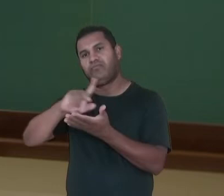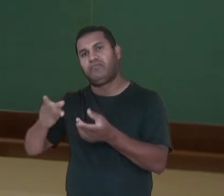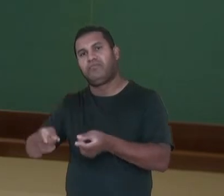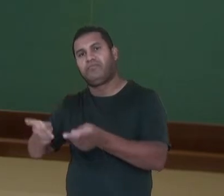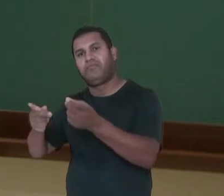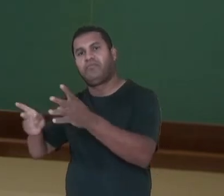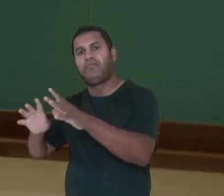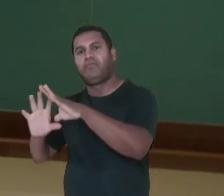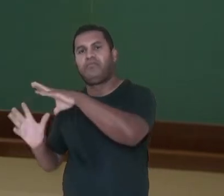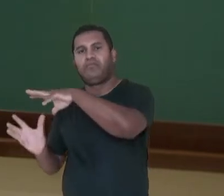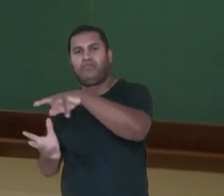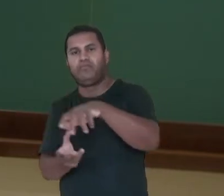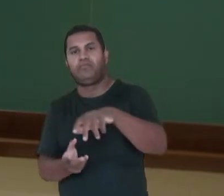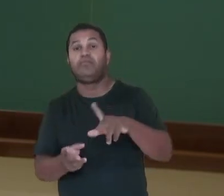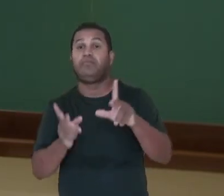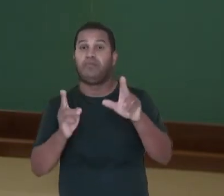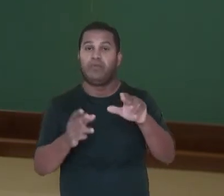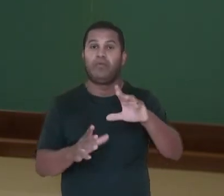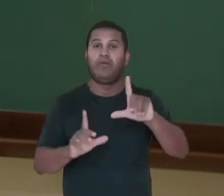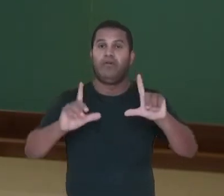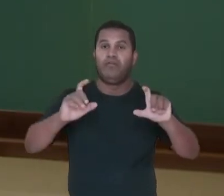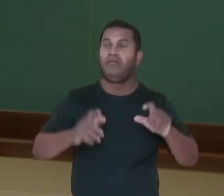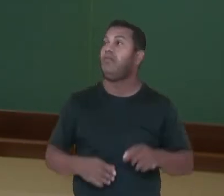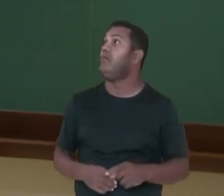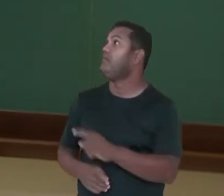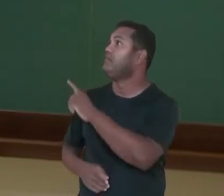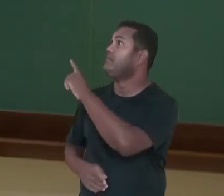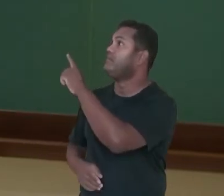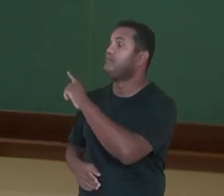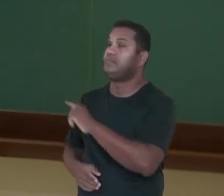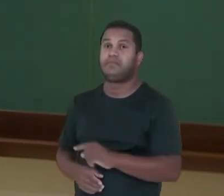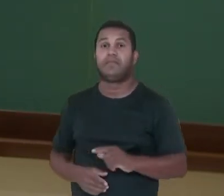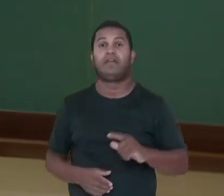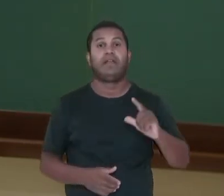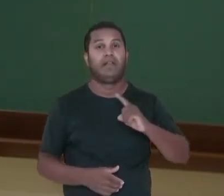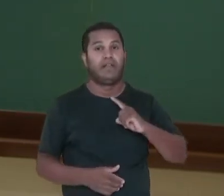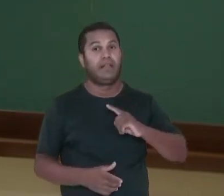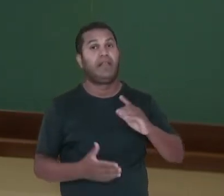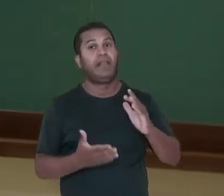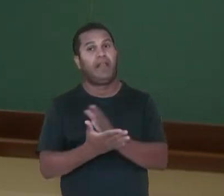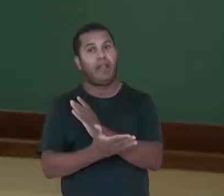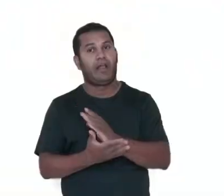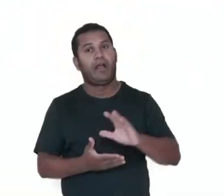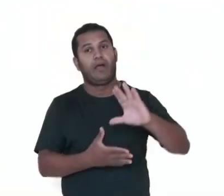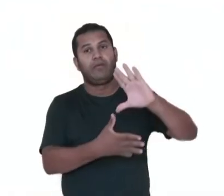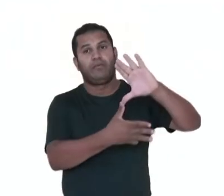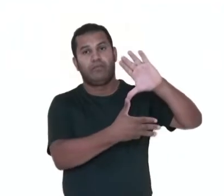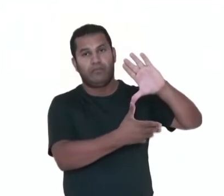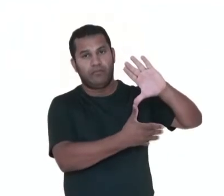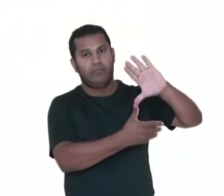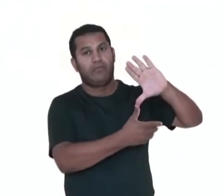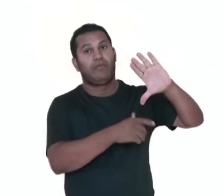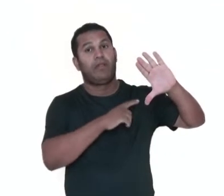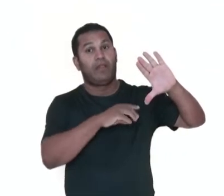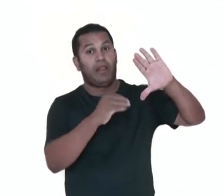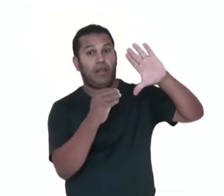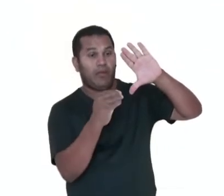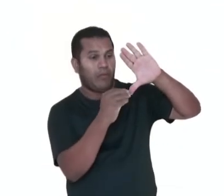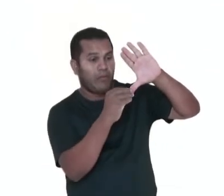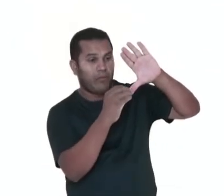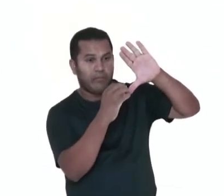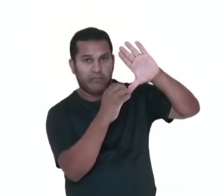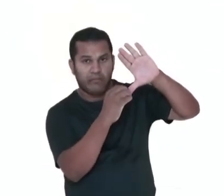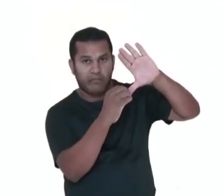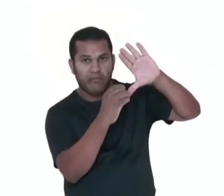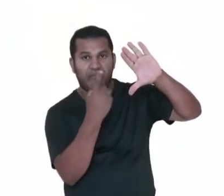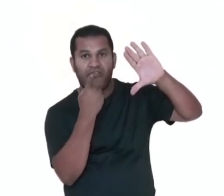ela é a principal fonte de renda aí desses grupos aí. Então temos aqui a Colômbia, que é o principal exportador de cocaína no mundo,